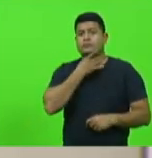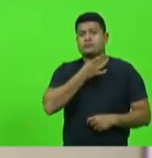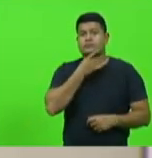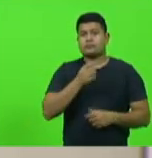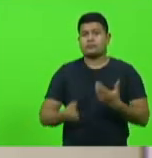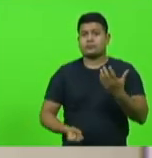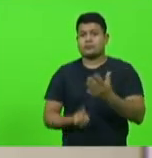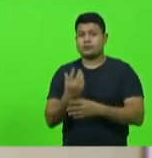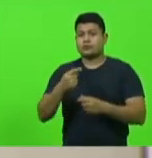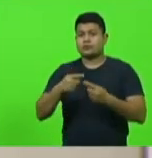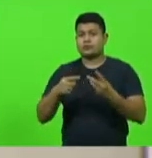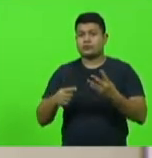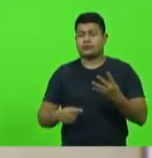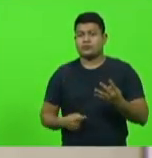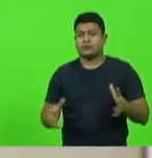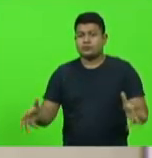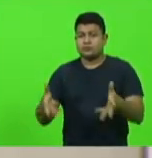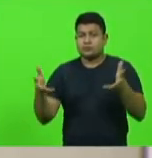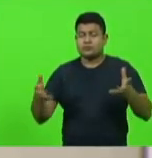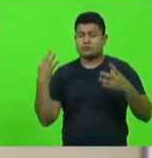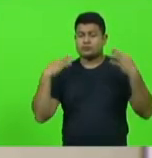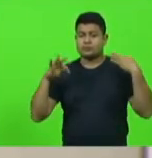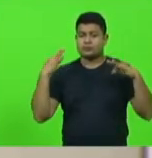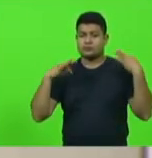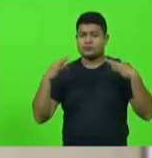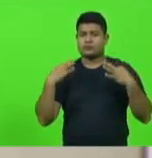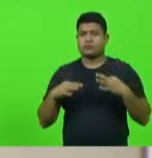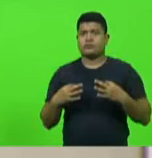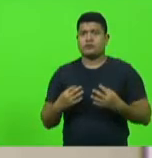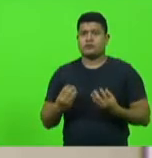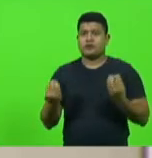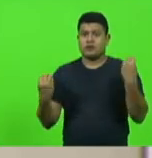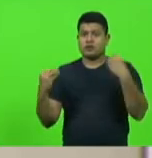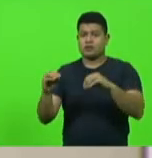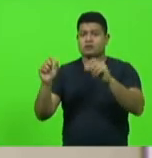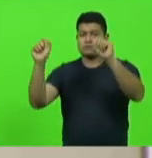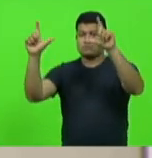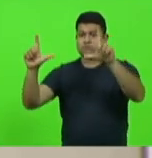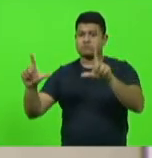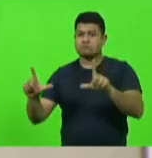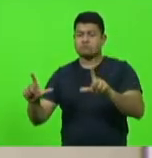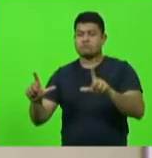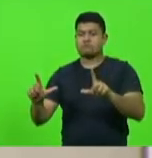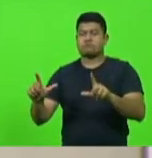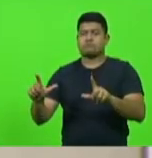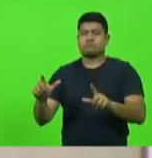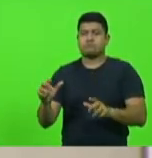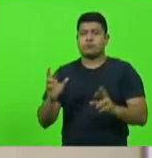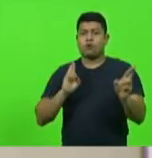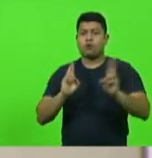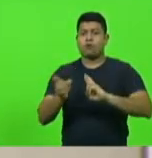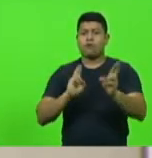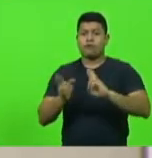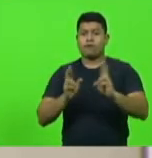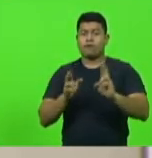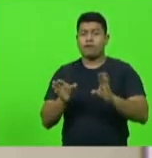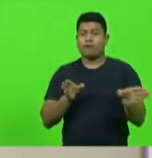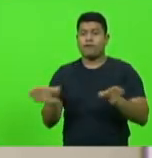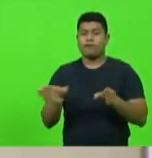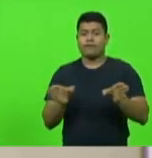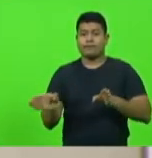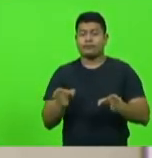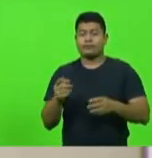de incentivo ao turismo no estado de Santa Catarina através da instalação de placa de sinalização vertical nas rodovias de acesso aos